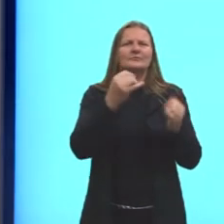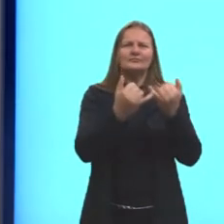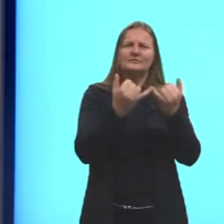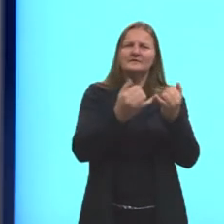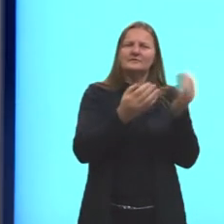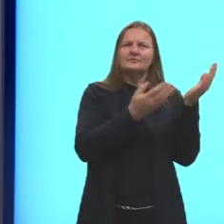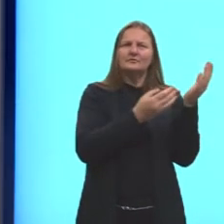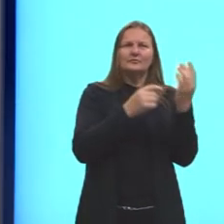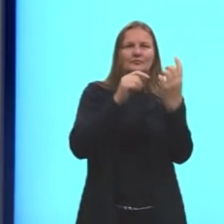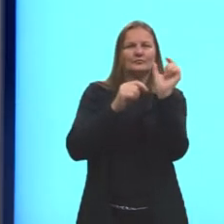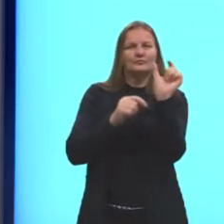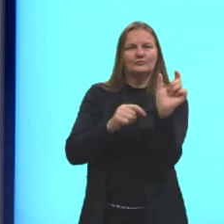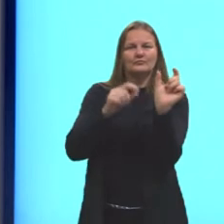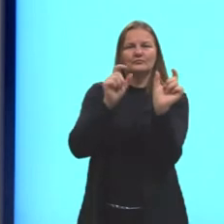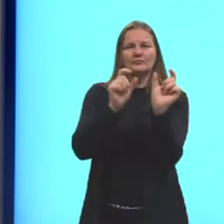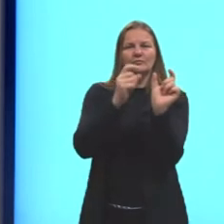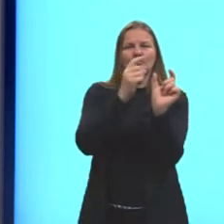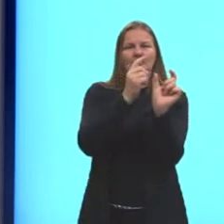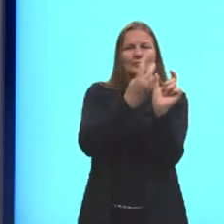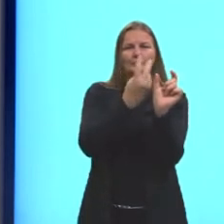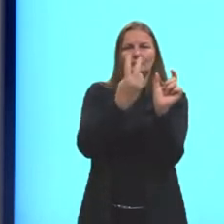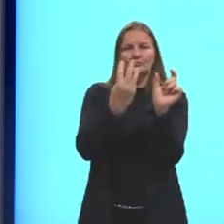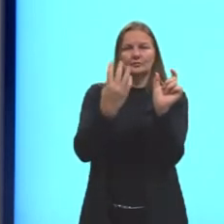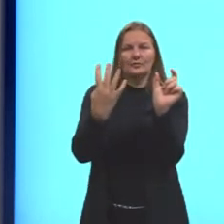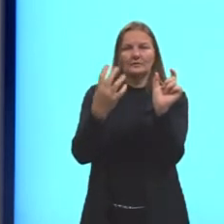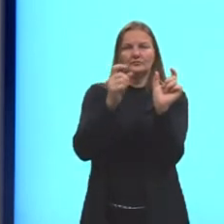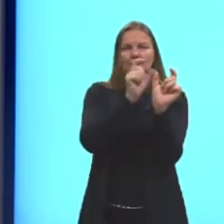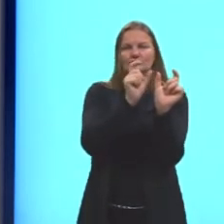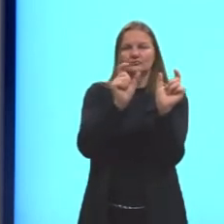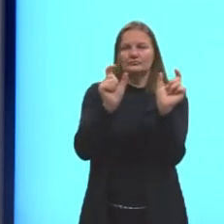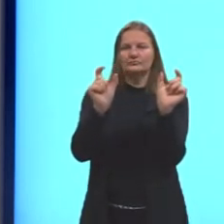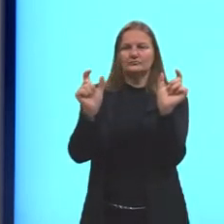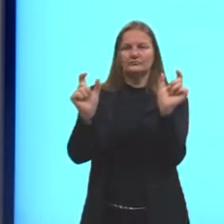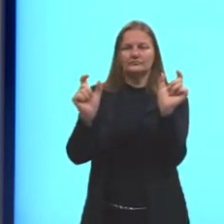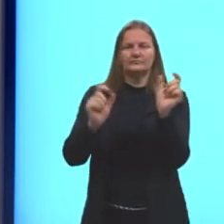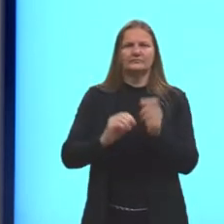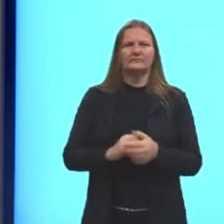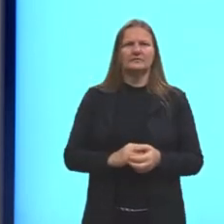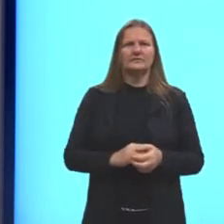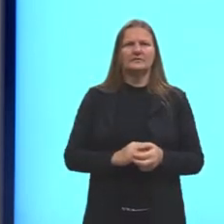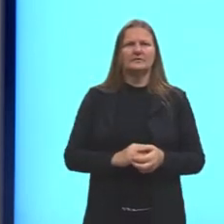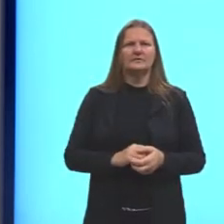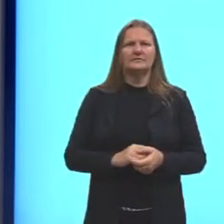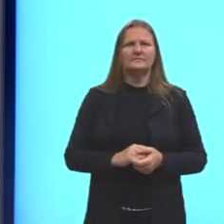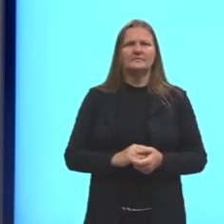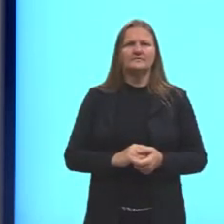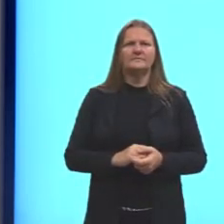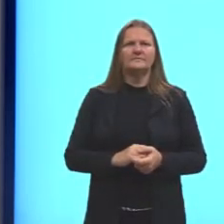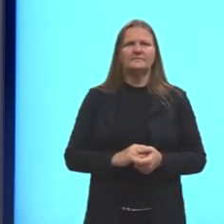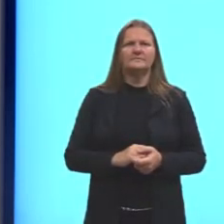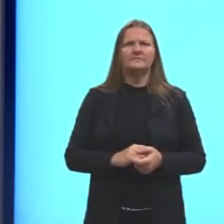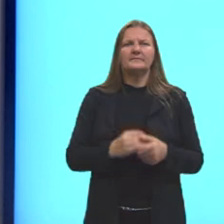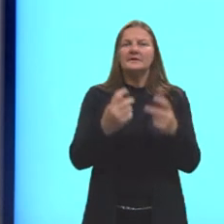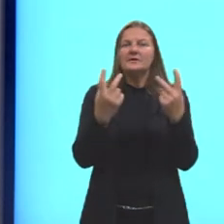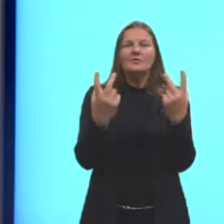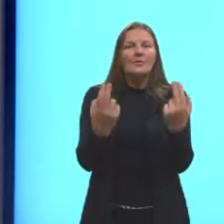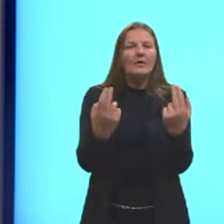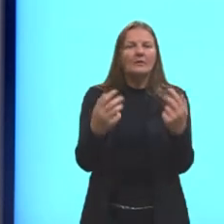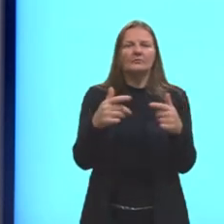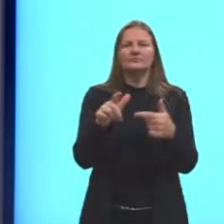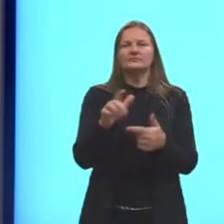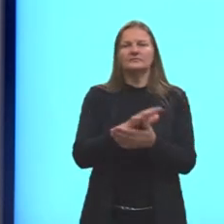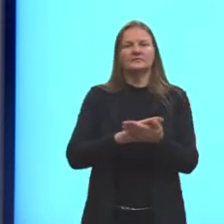para os quatro termos não tem nada em comum aos quatro termos é o mesmo tempo